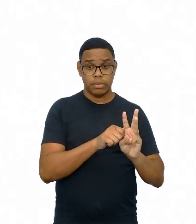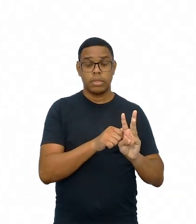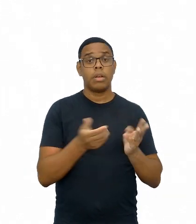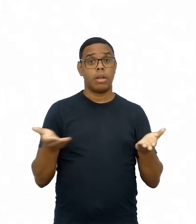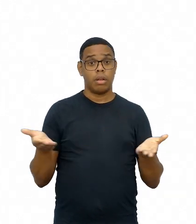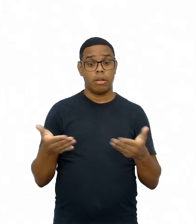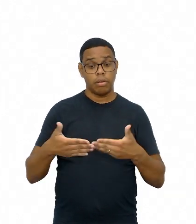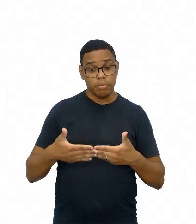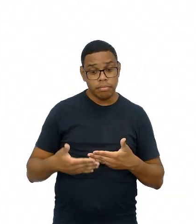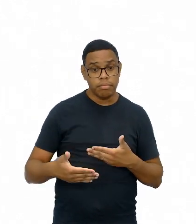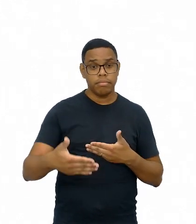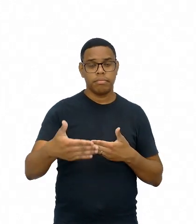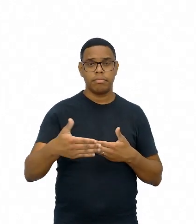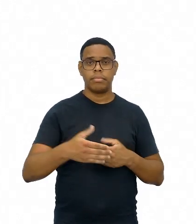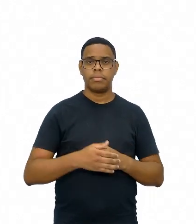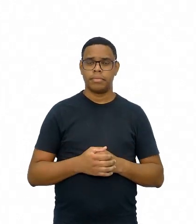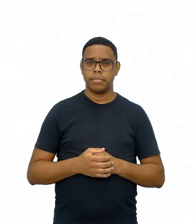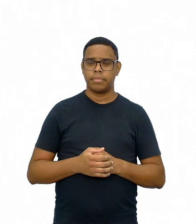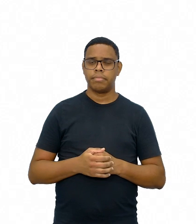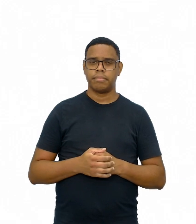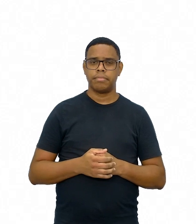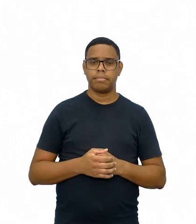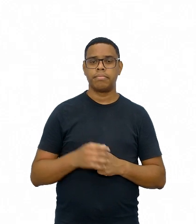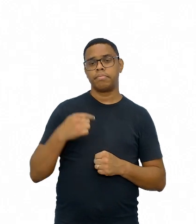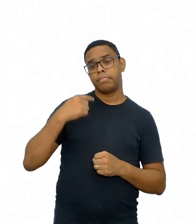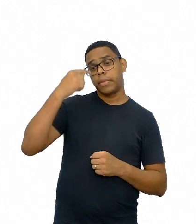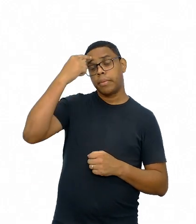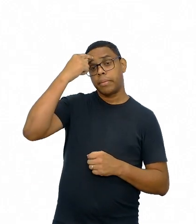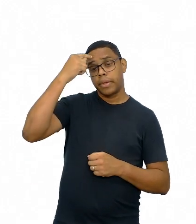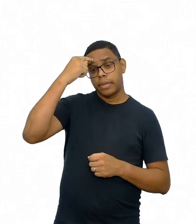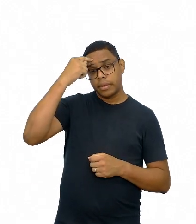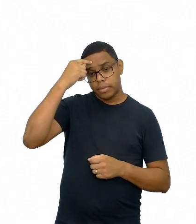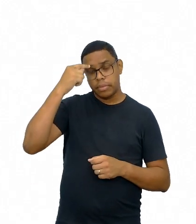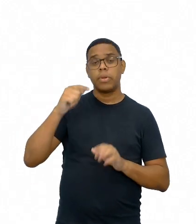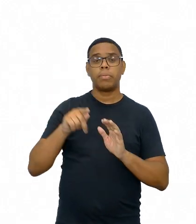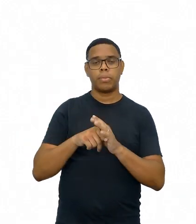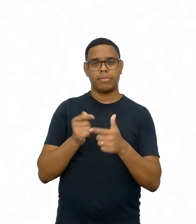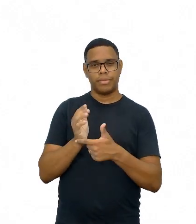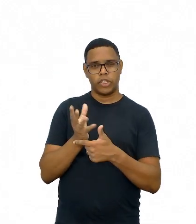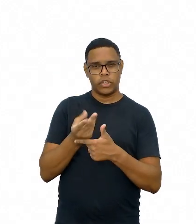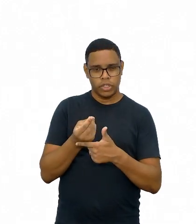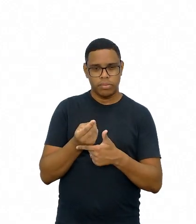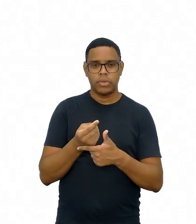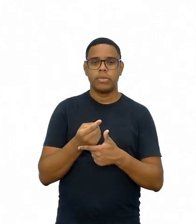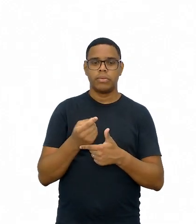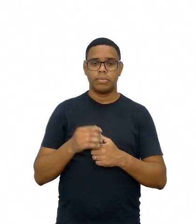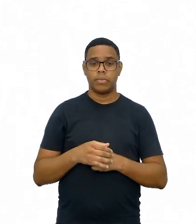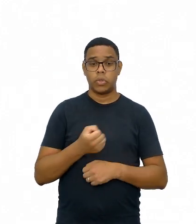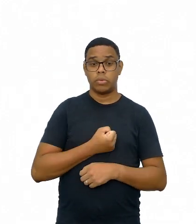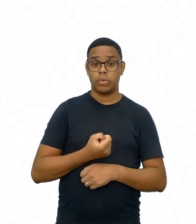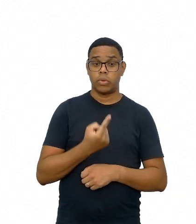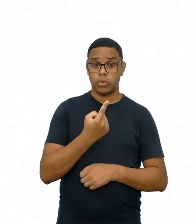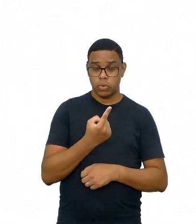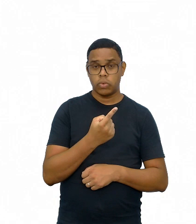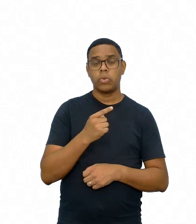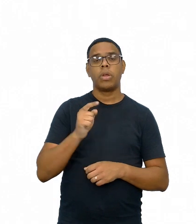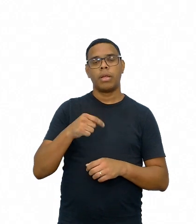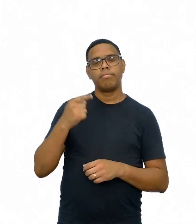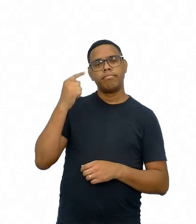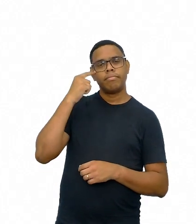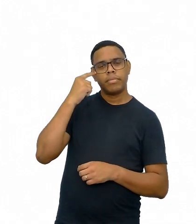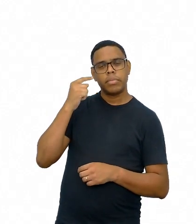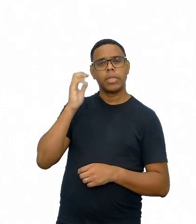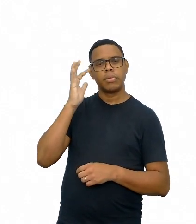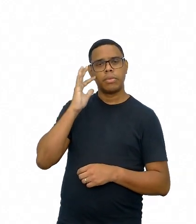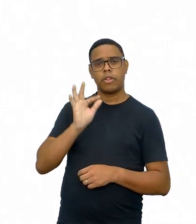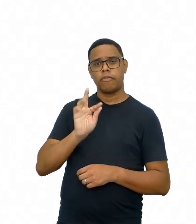terceiro bimestre, né, com relação ao pensamento algébrico, então, na sequência 1 aqui, nós veremos o